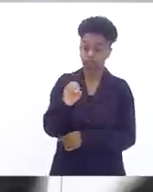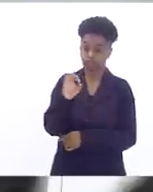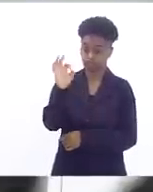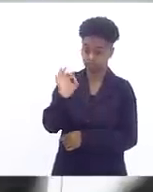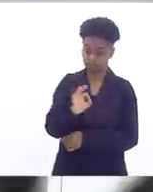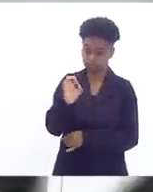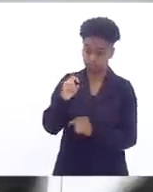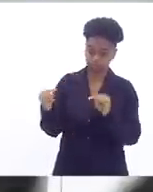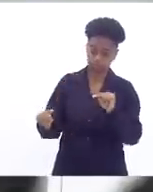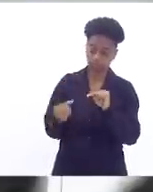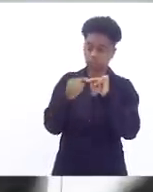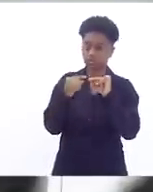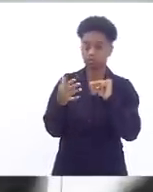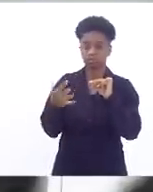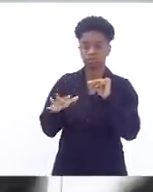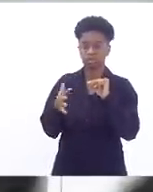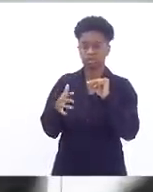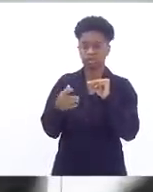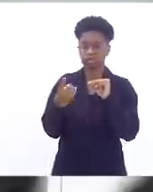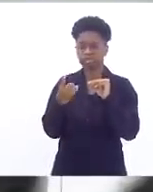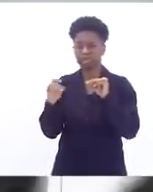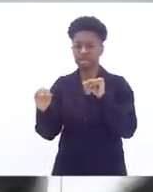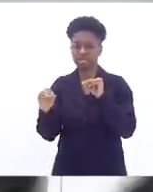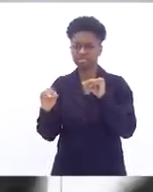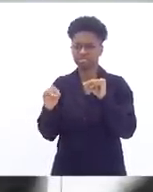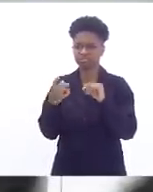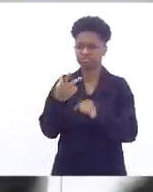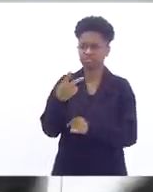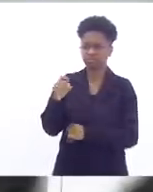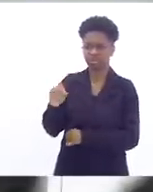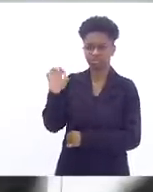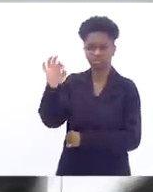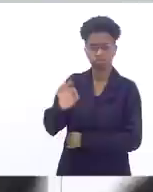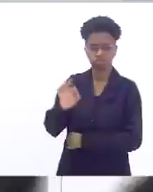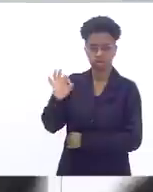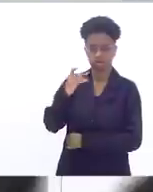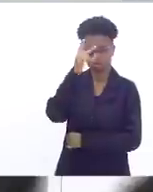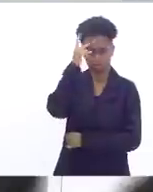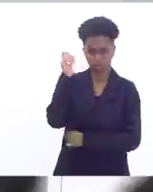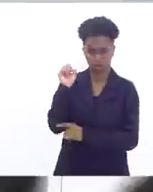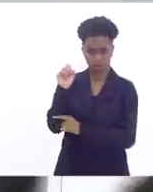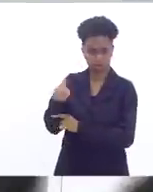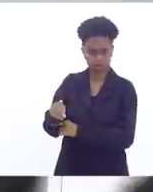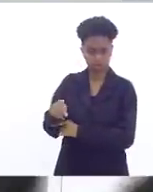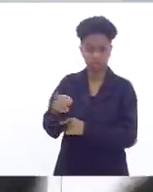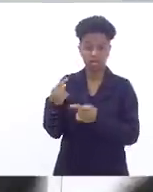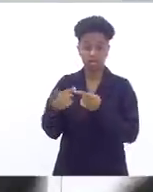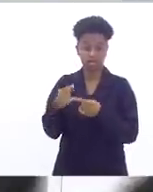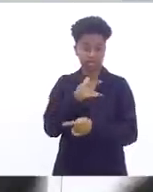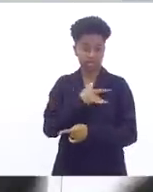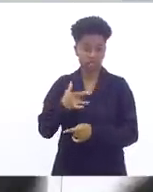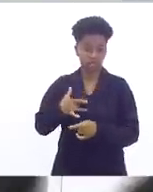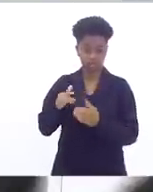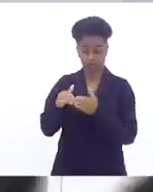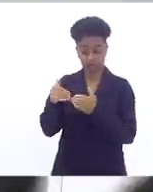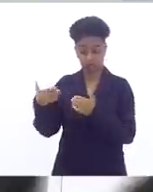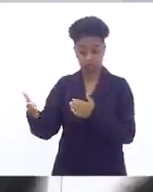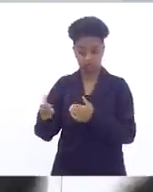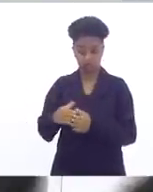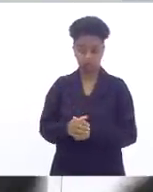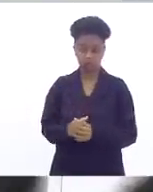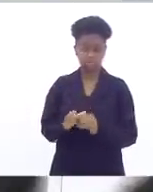corresponde aproximadamente de 10 a 20% dos aposentados porque saúde fica fora